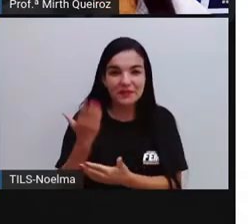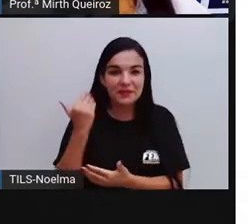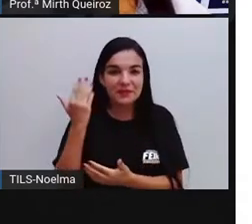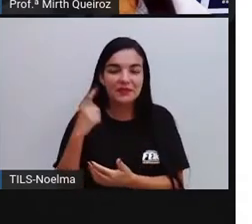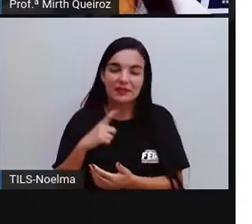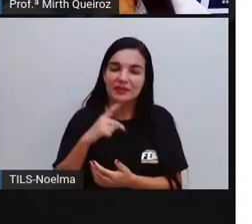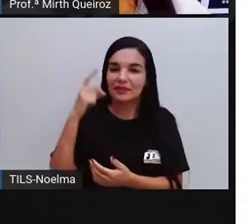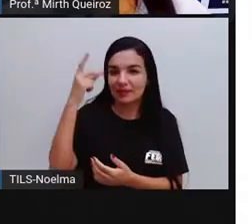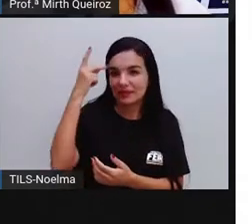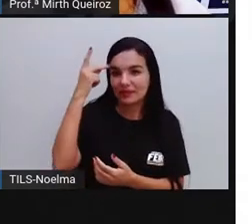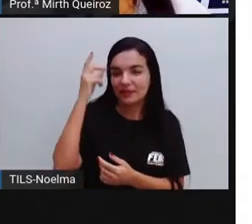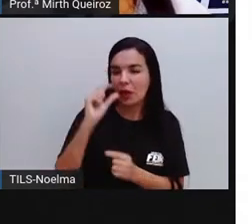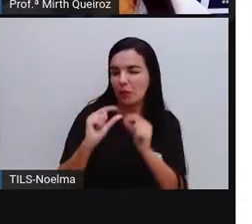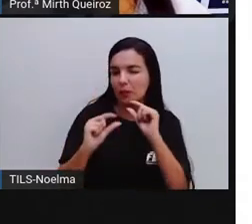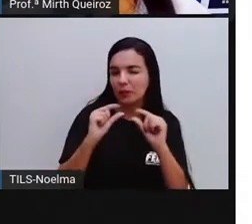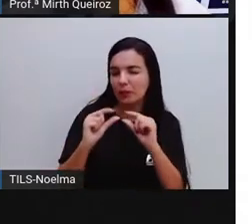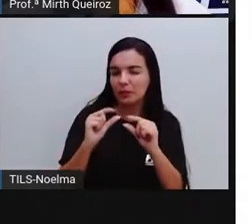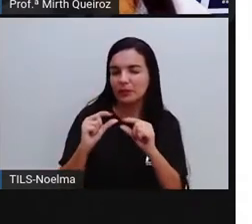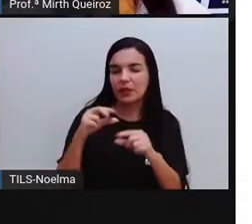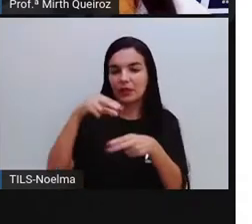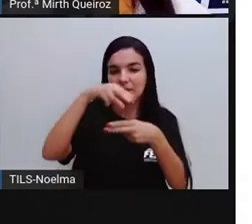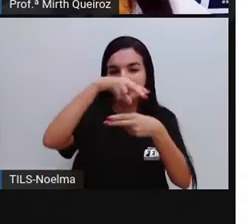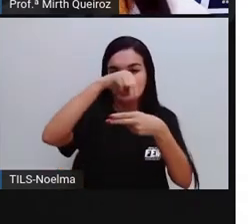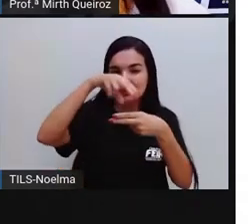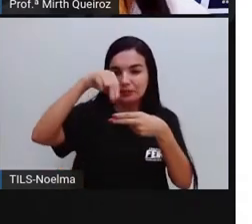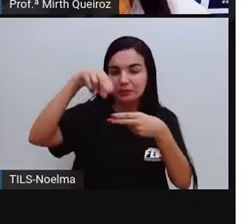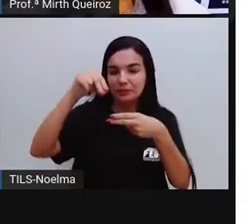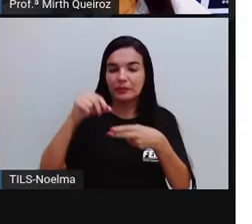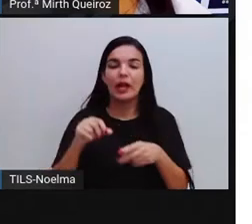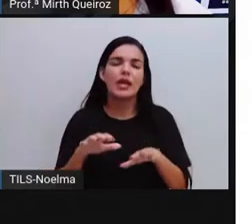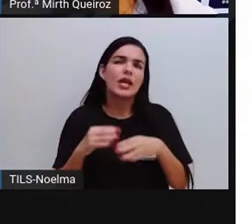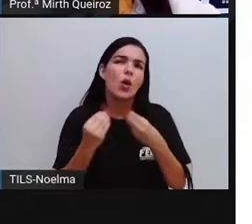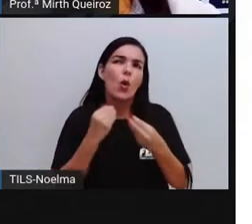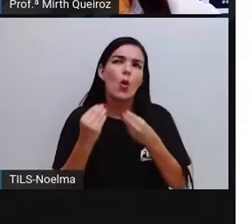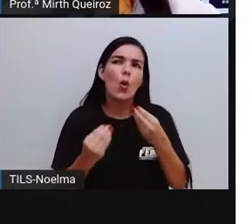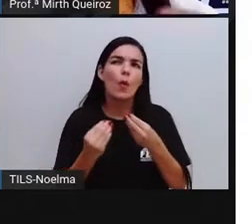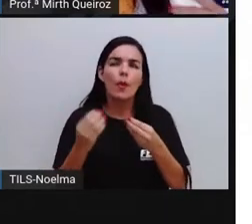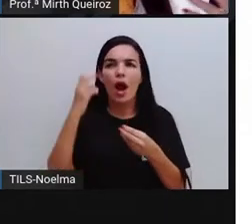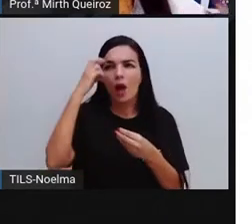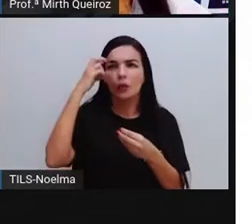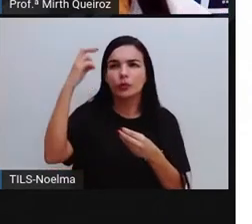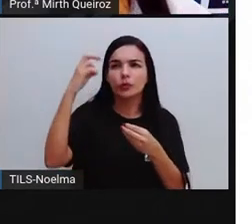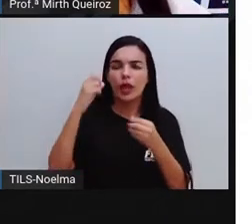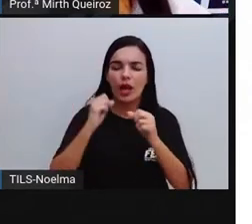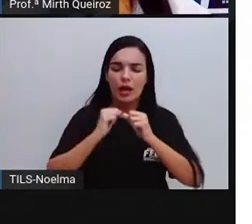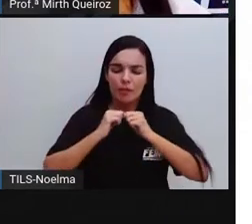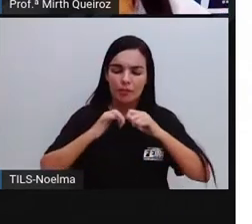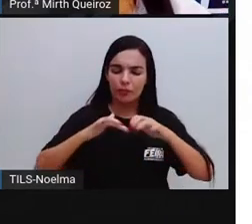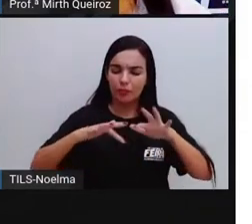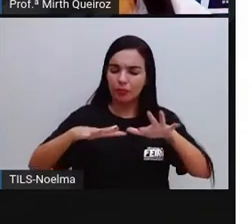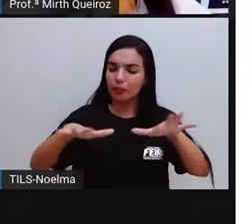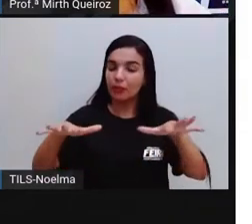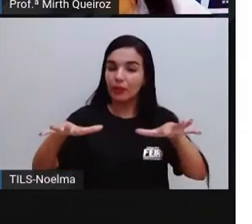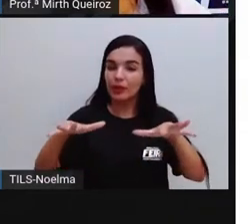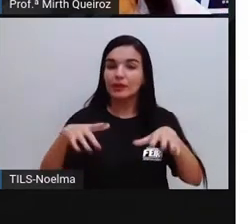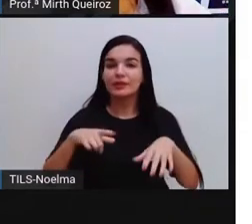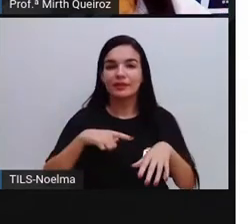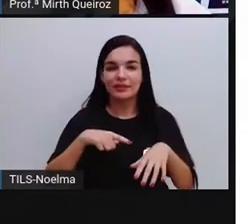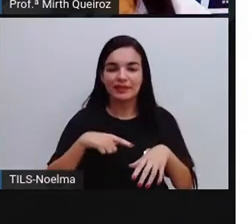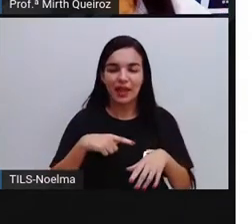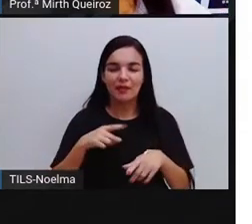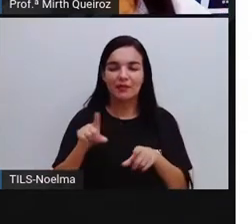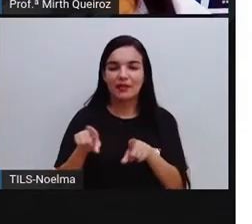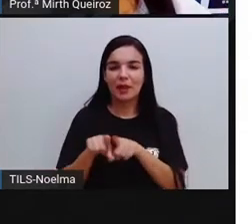Paulo tem um pouquinho de cordel. E como é que essa cultura ela vai se disseminando, vai se espalhando, né? Nós passamos por